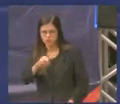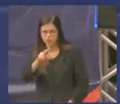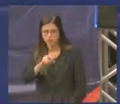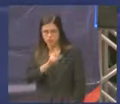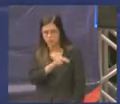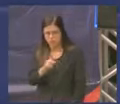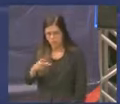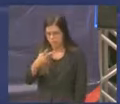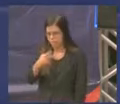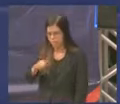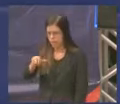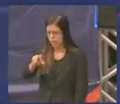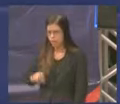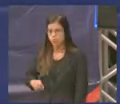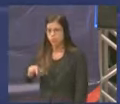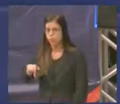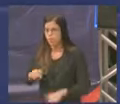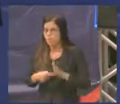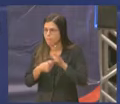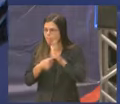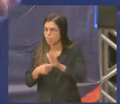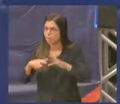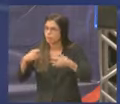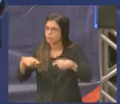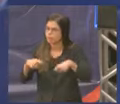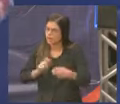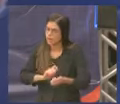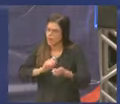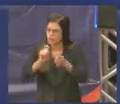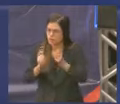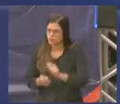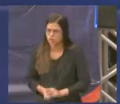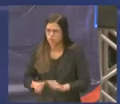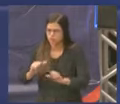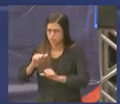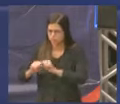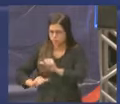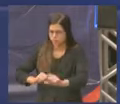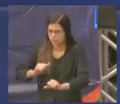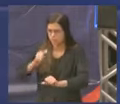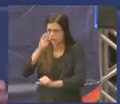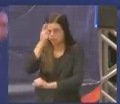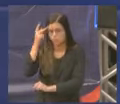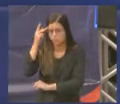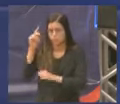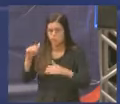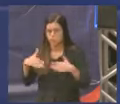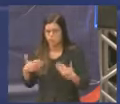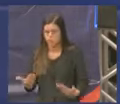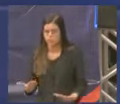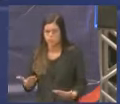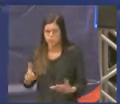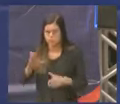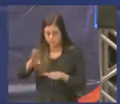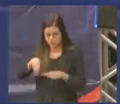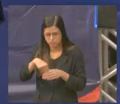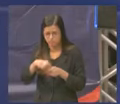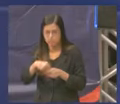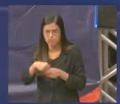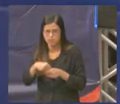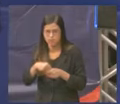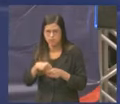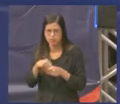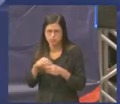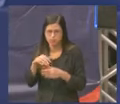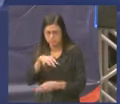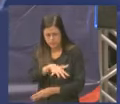o professor Paulo, elas deixam claro que é preciso adequar essas transformações às pessoas. Então, assim, dentro de todas as ressalvas